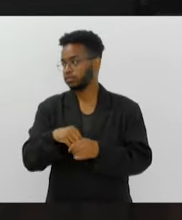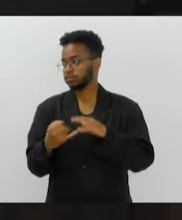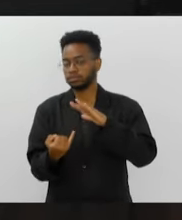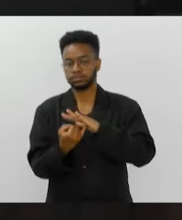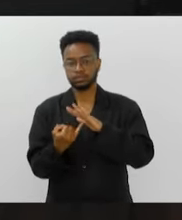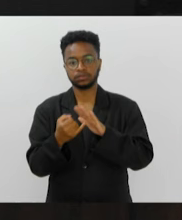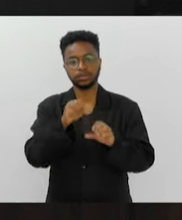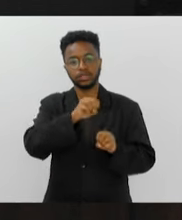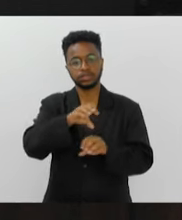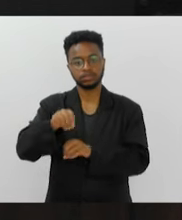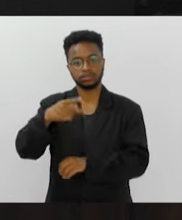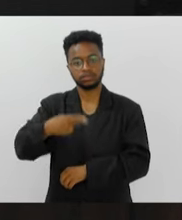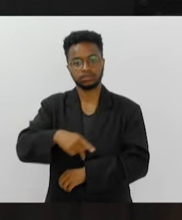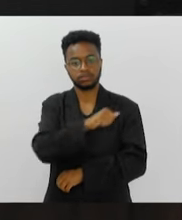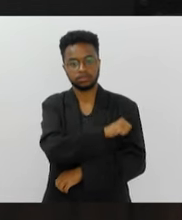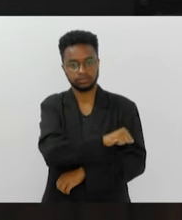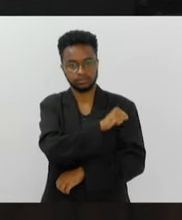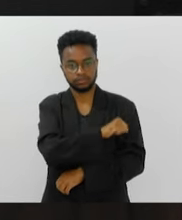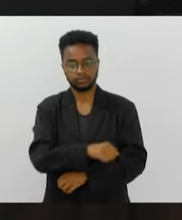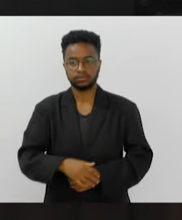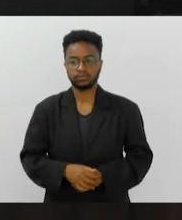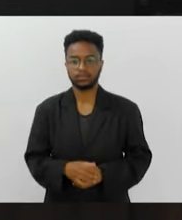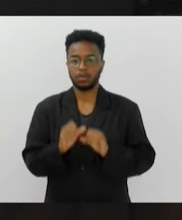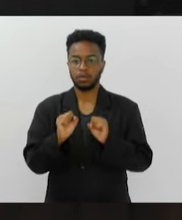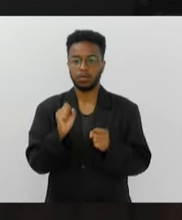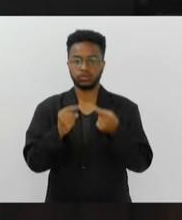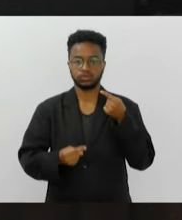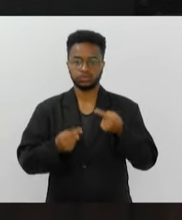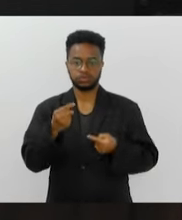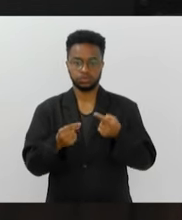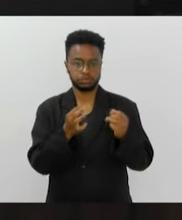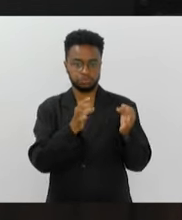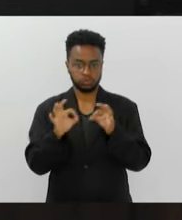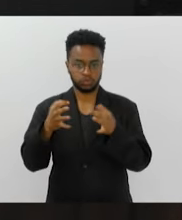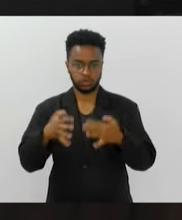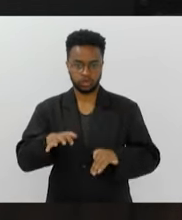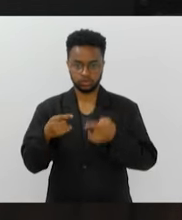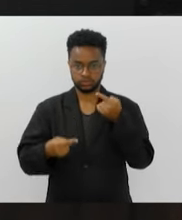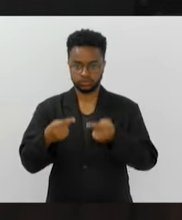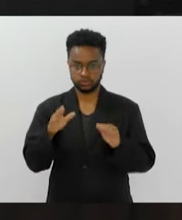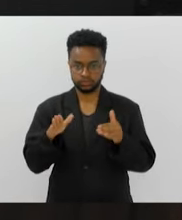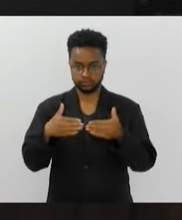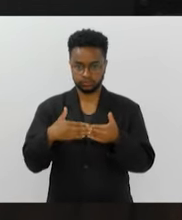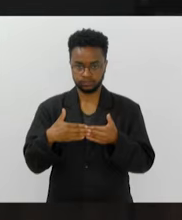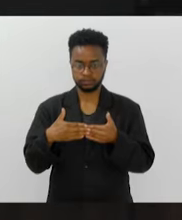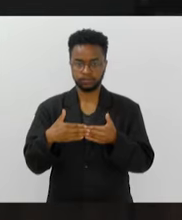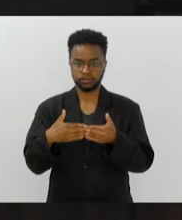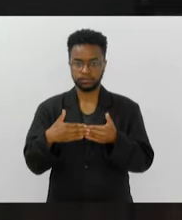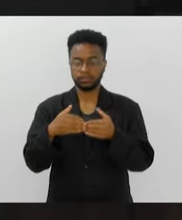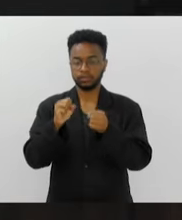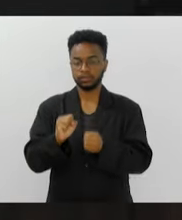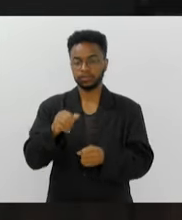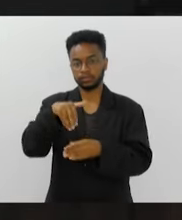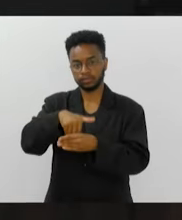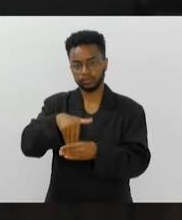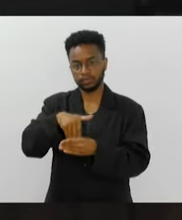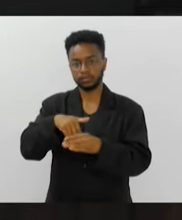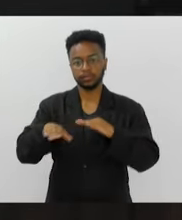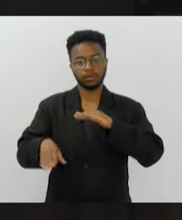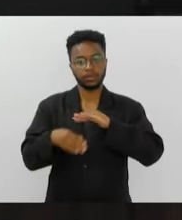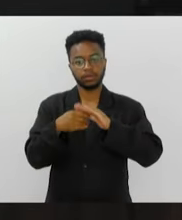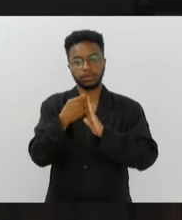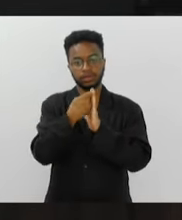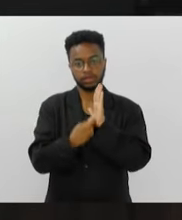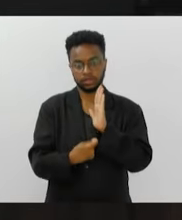de ensino do Estado do Rio de Janeiro em discussão não havendo Quem Queira discutir encerrada a discussão em votação a emenda de